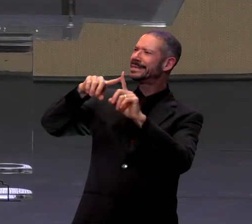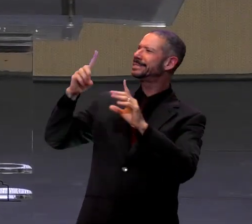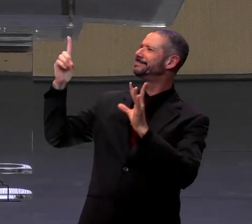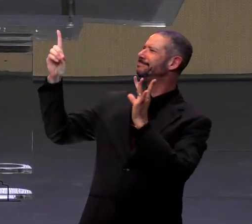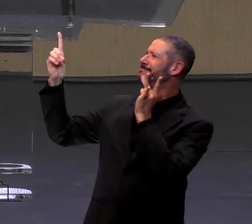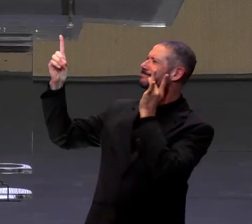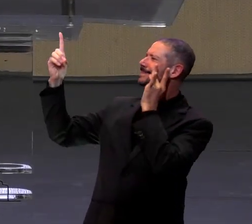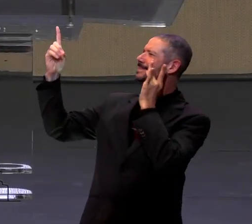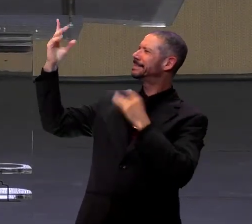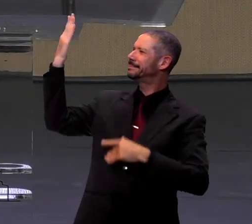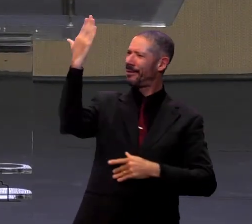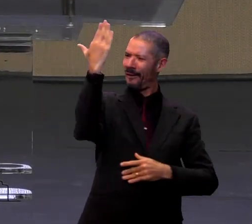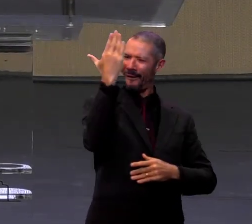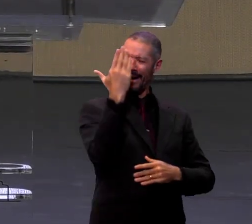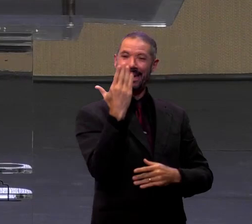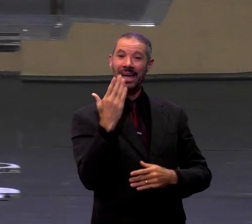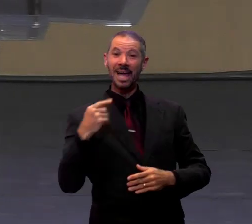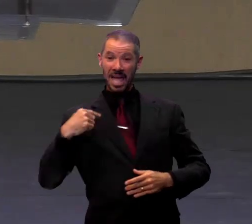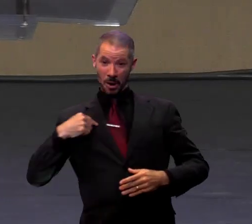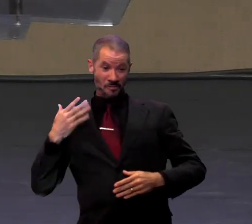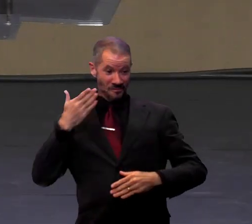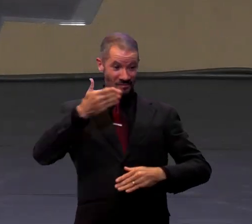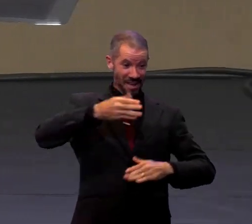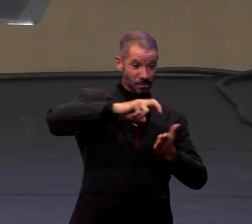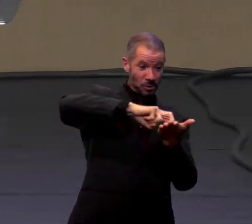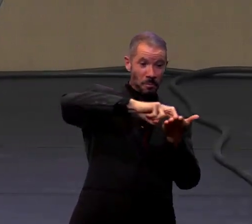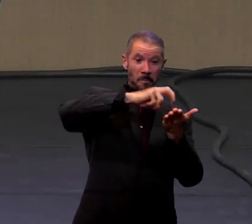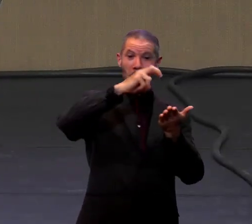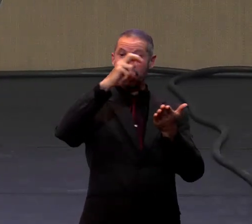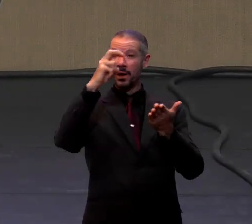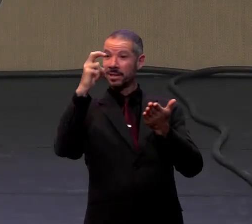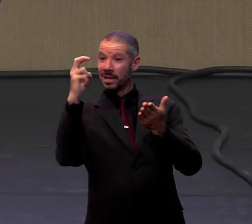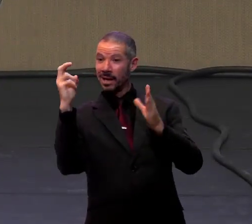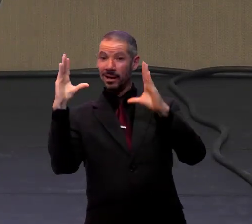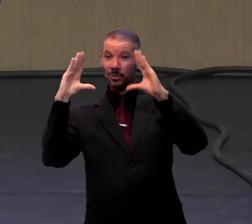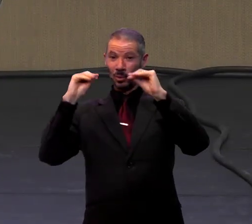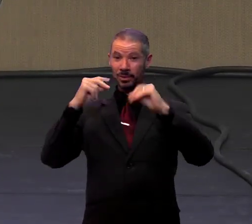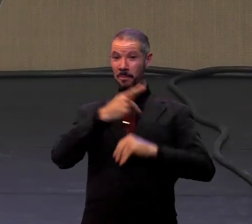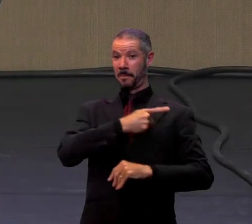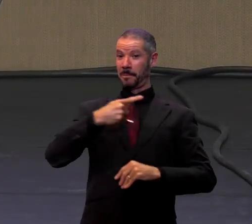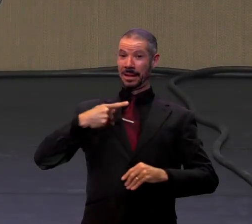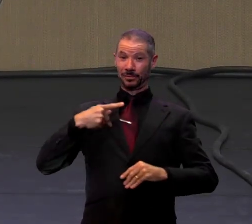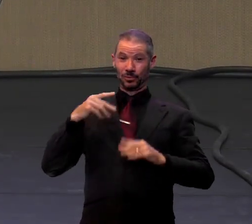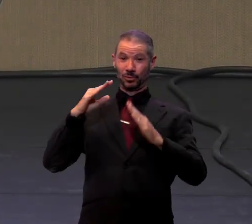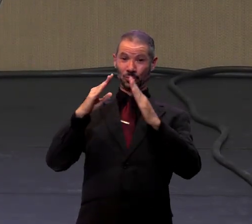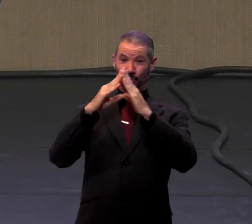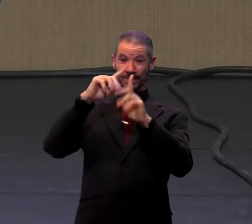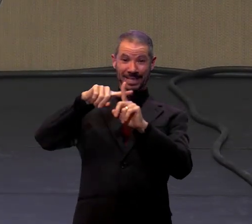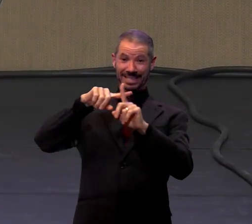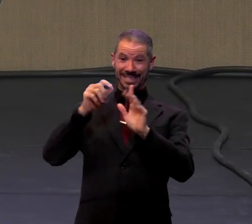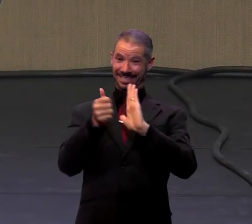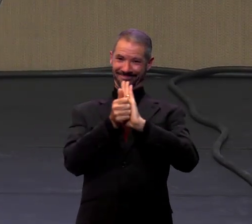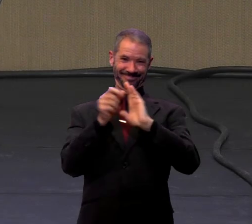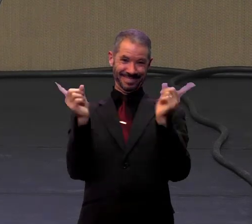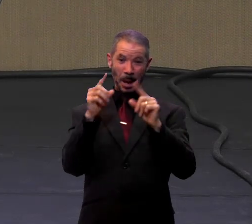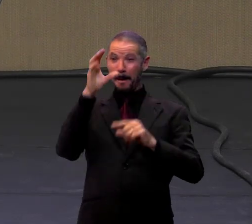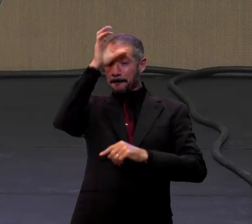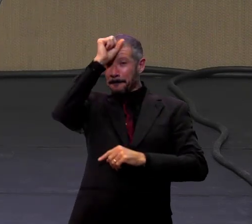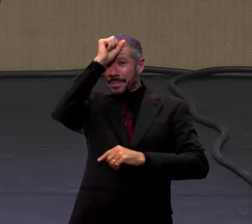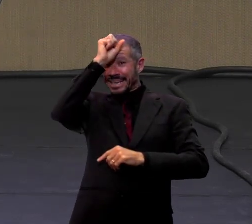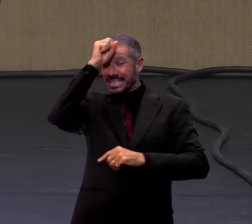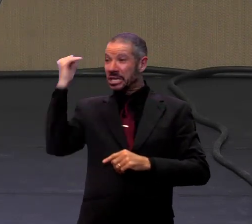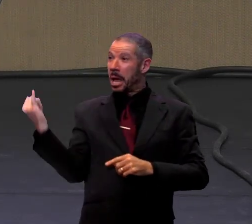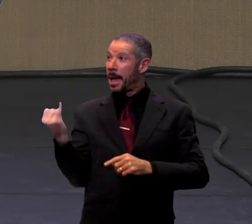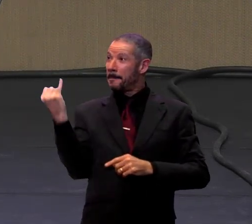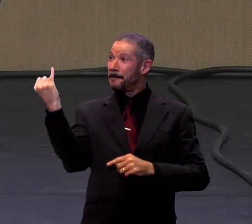falar uma coisa, eu venho para o culto de manhã e noite, não é porque eu sou pastor da igreja, porque eu aprendi o valor. E